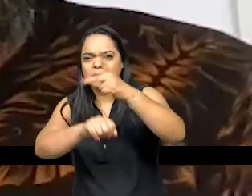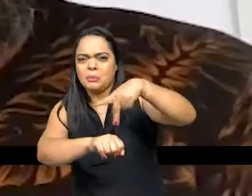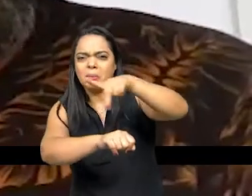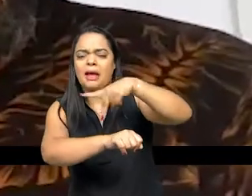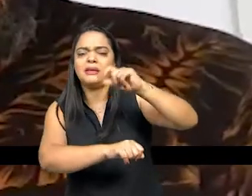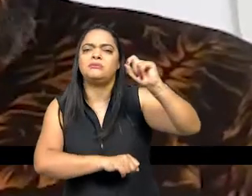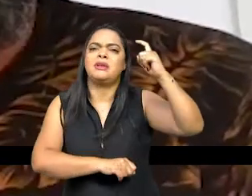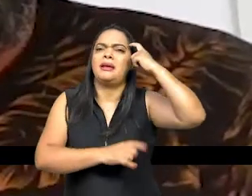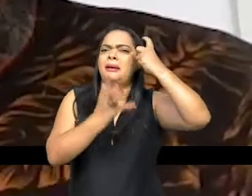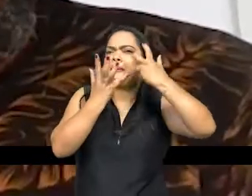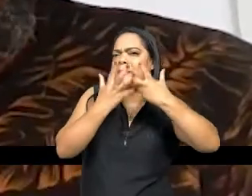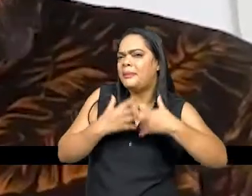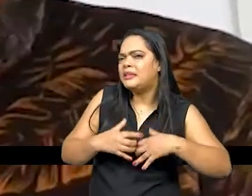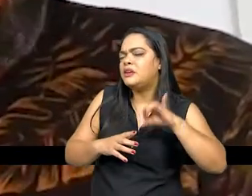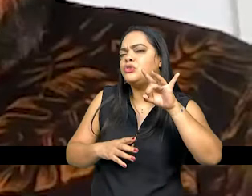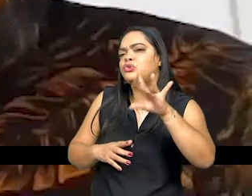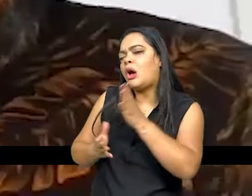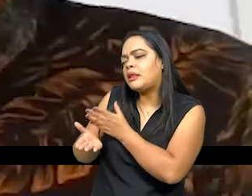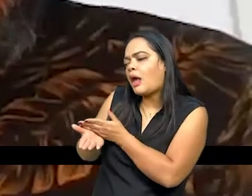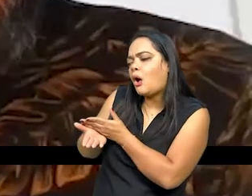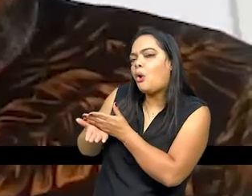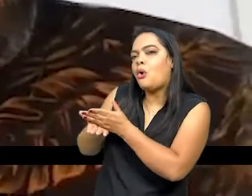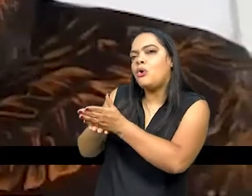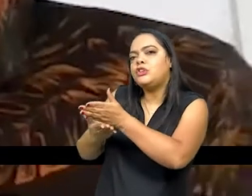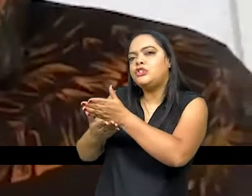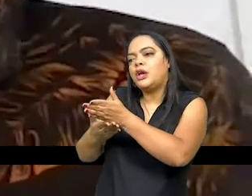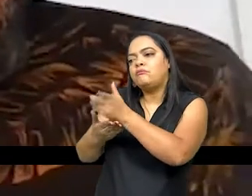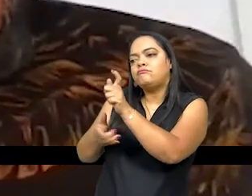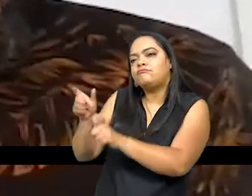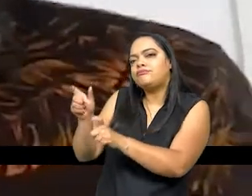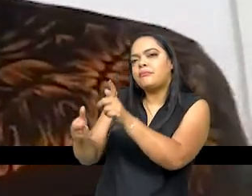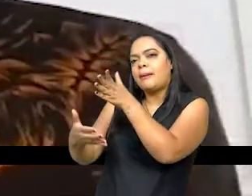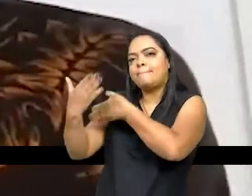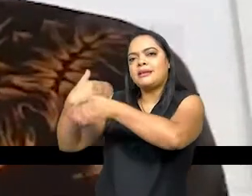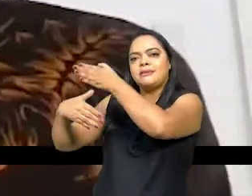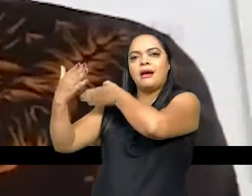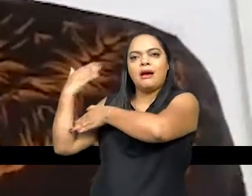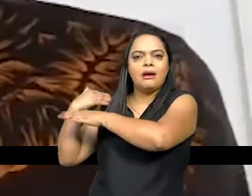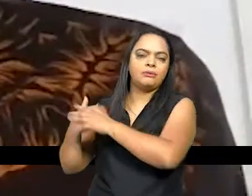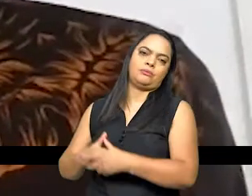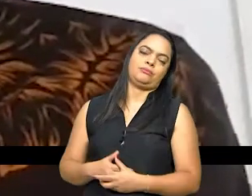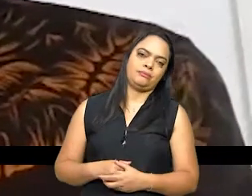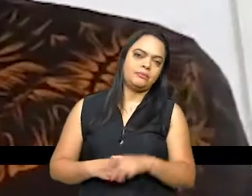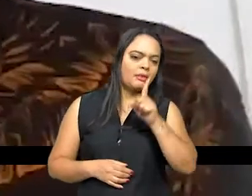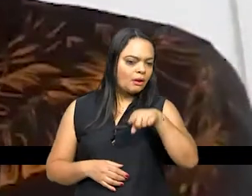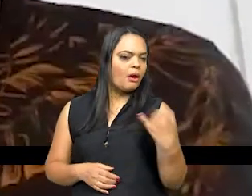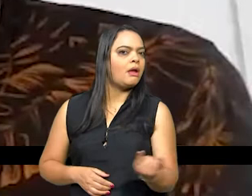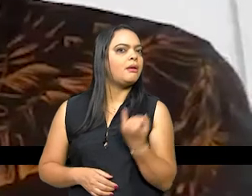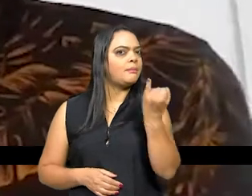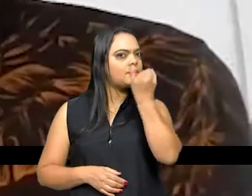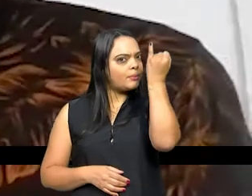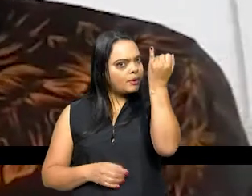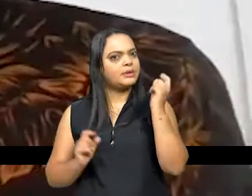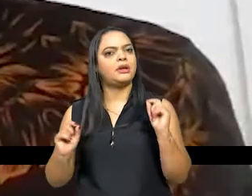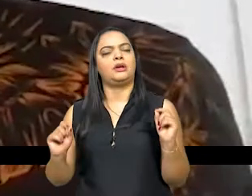em consideração as origens, os antepassados. Então, essa é uma distinção importante de ser branco na